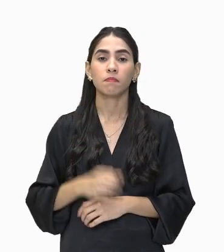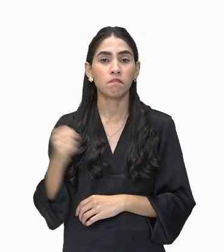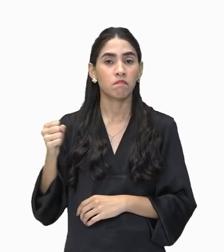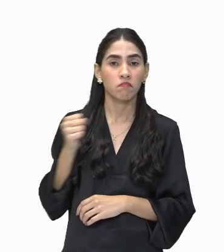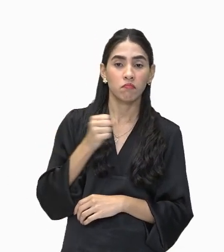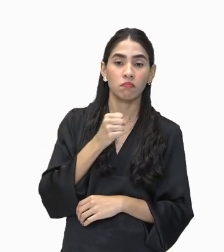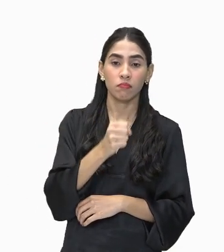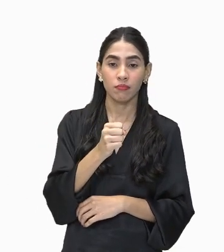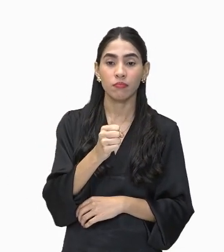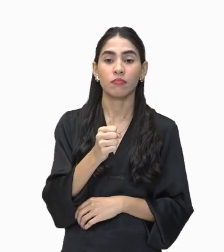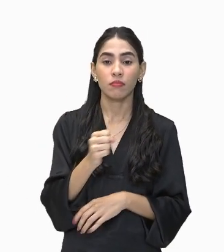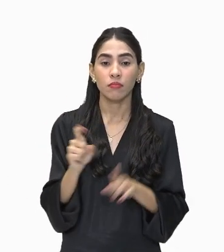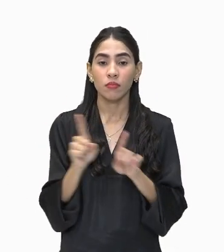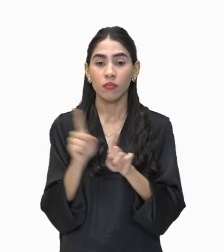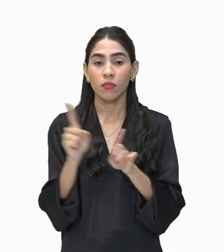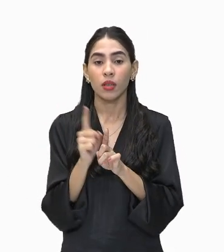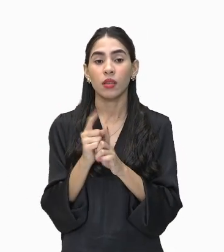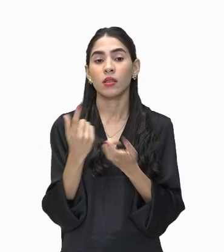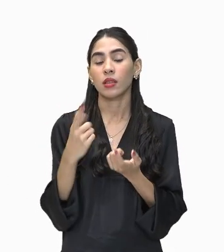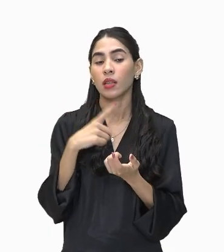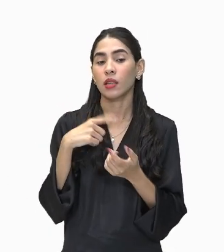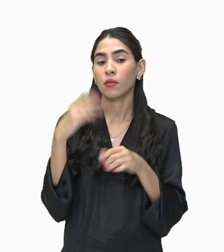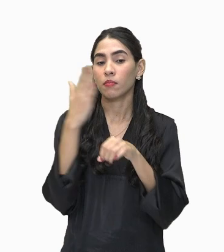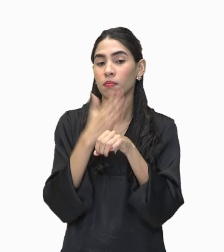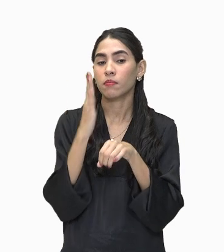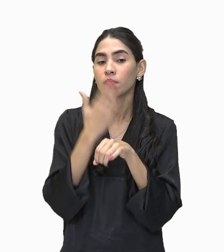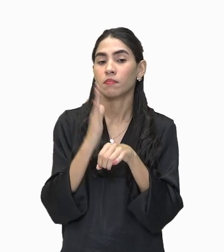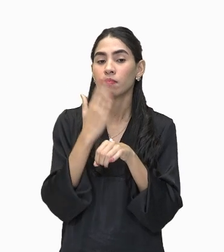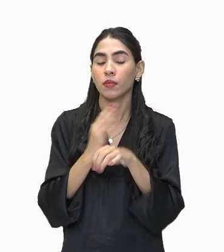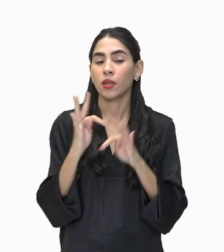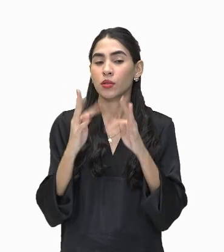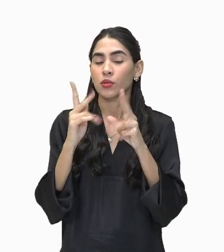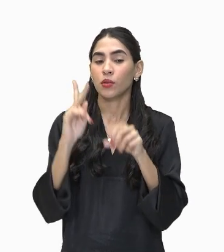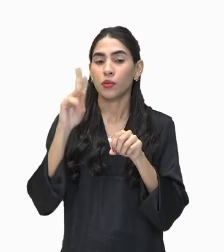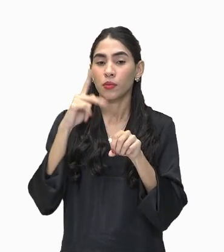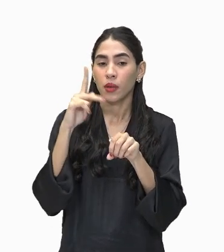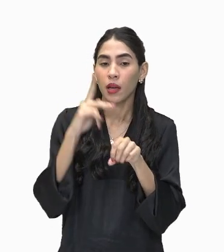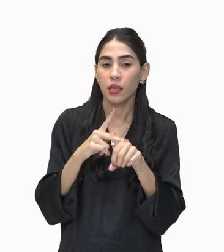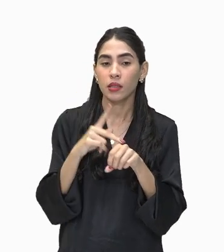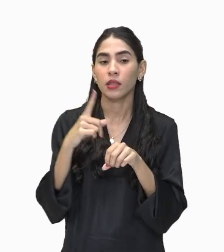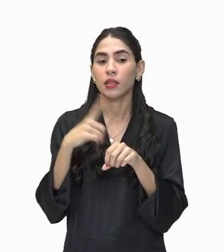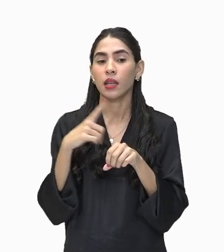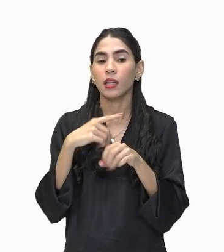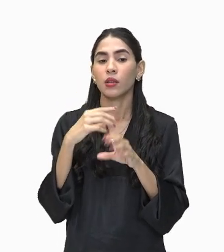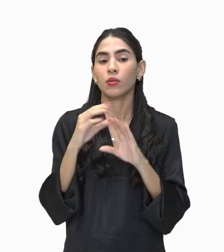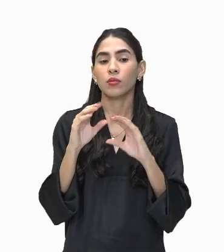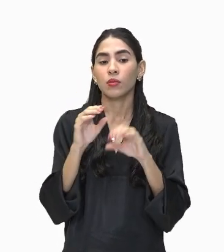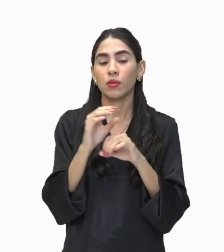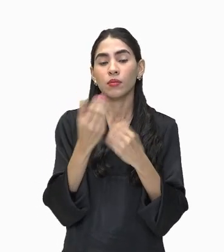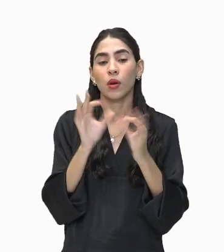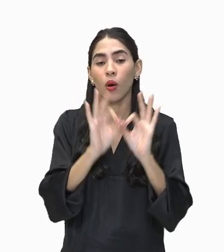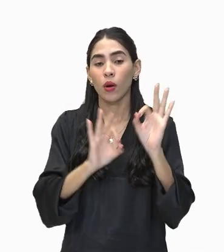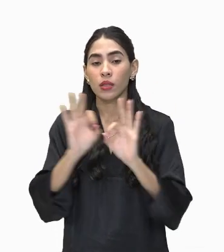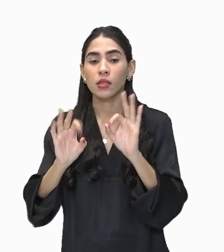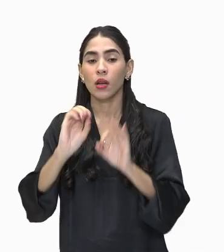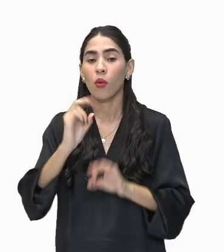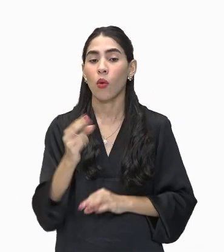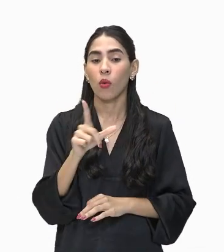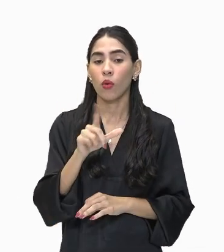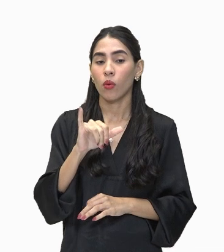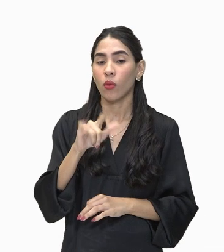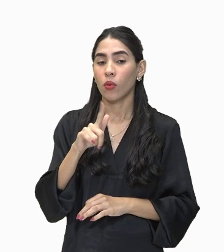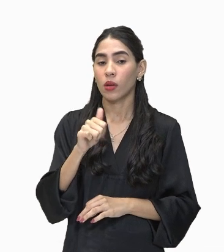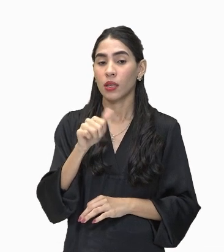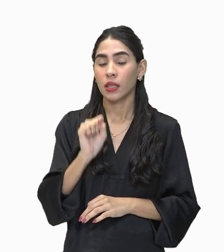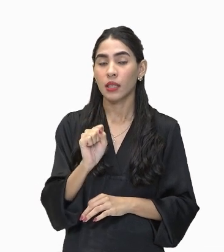uma integração envolvendo participantes de todo o país através das organizações ou ligas regionais.